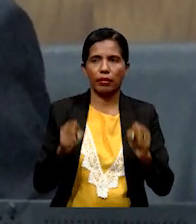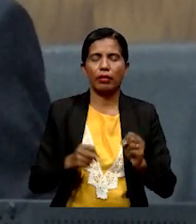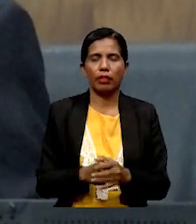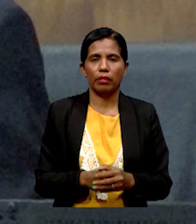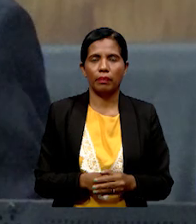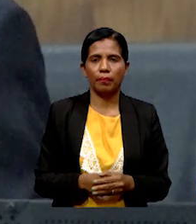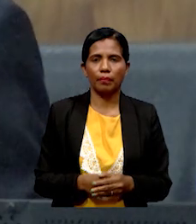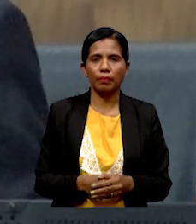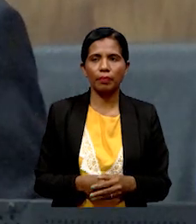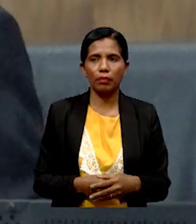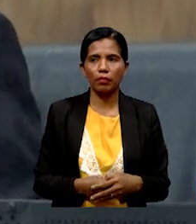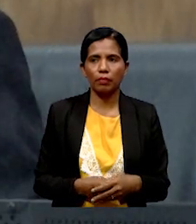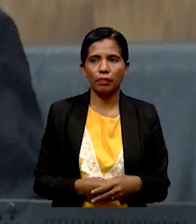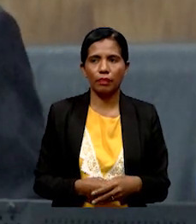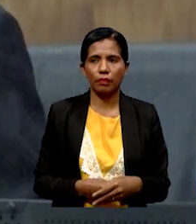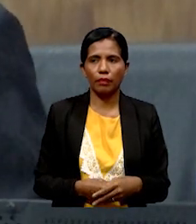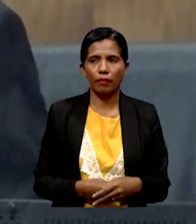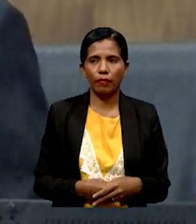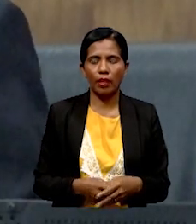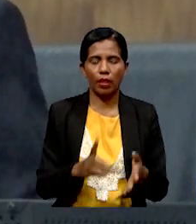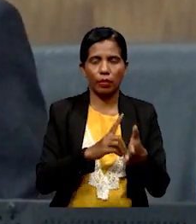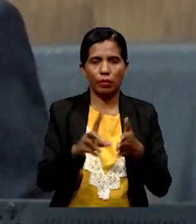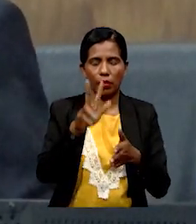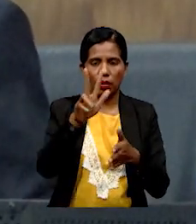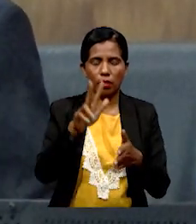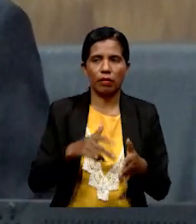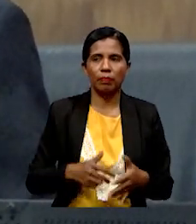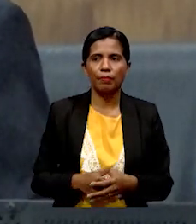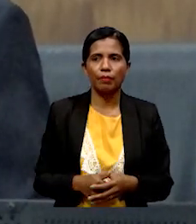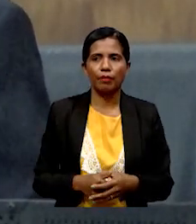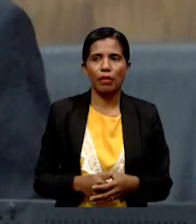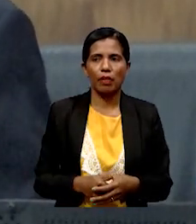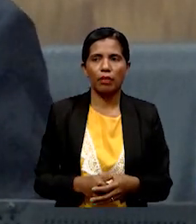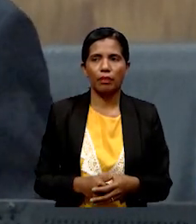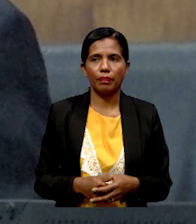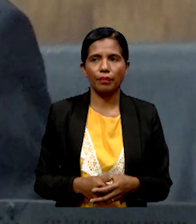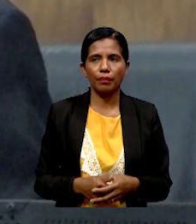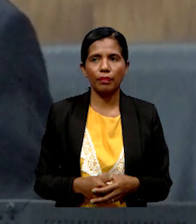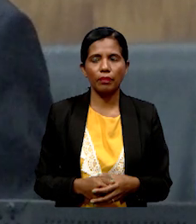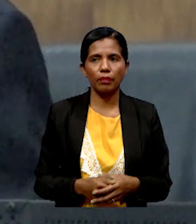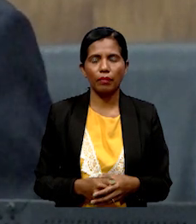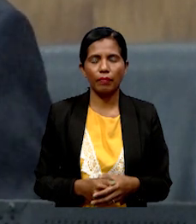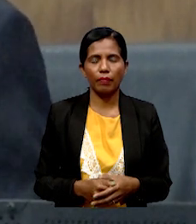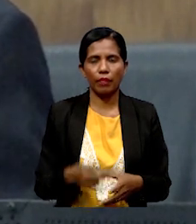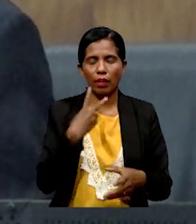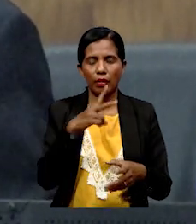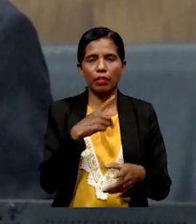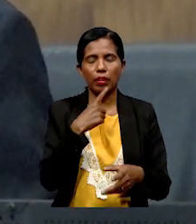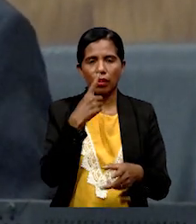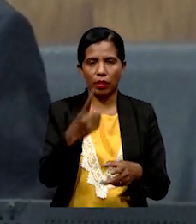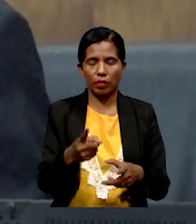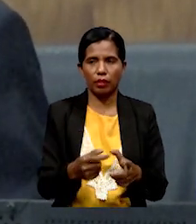defende. Ne ma kira bai numero 3 ne. E posisaun condena ne